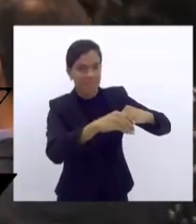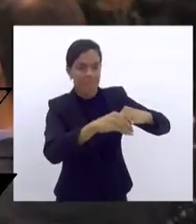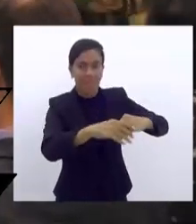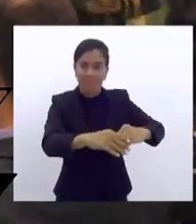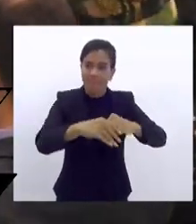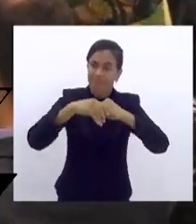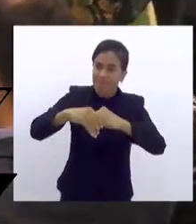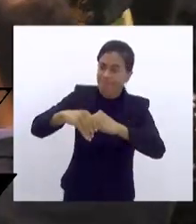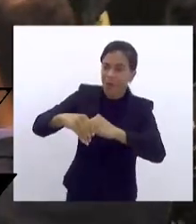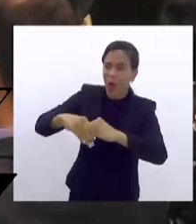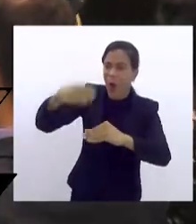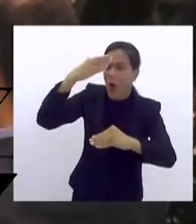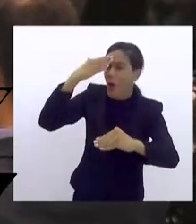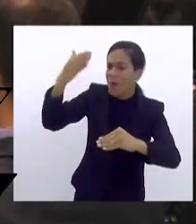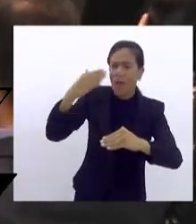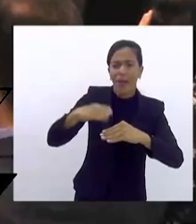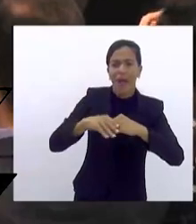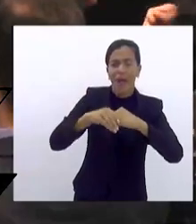gente